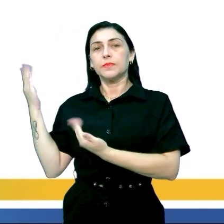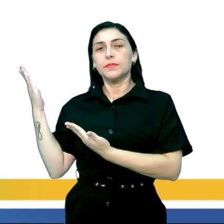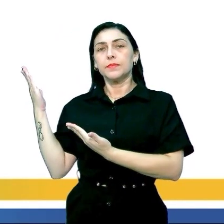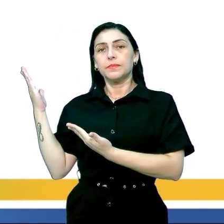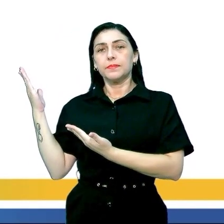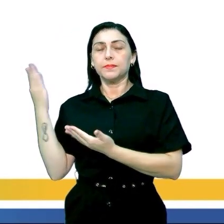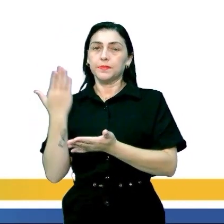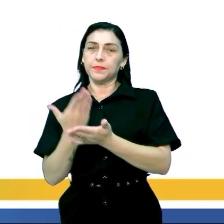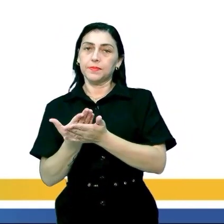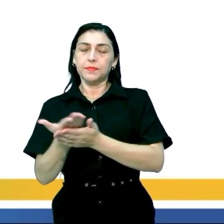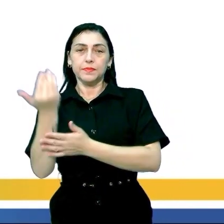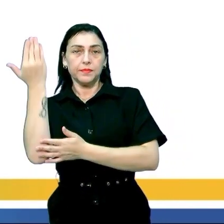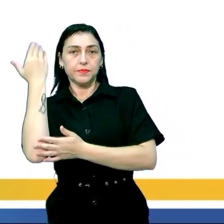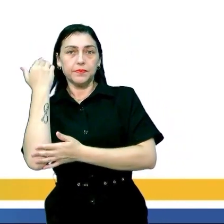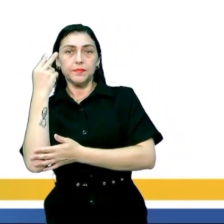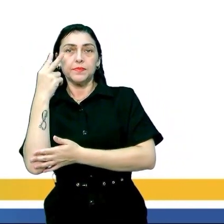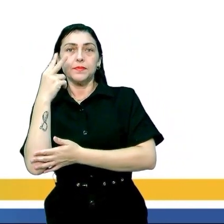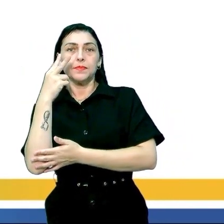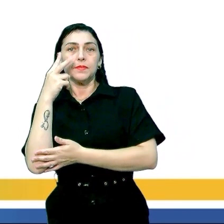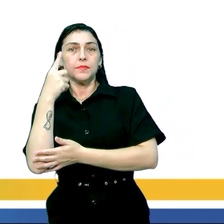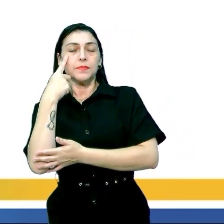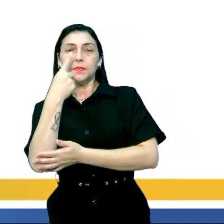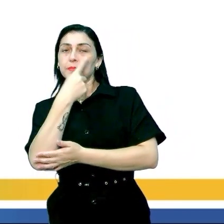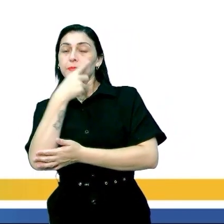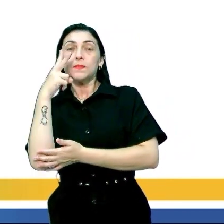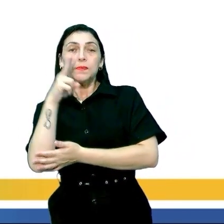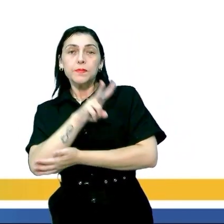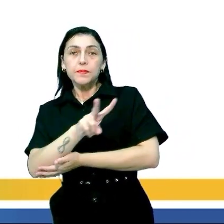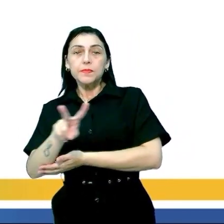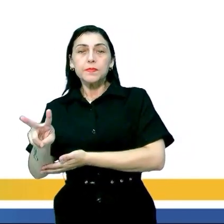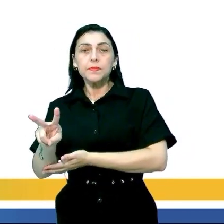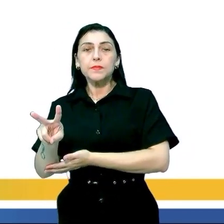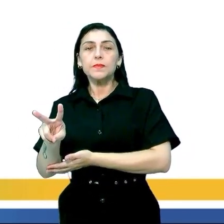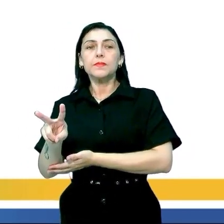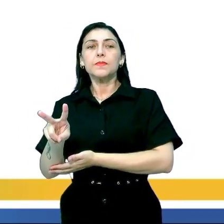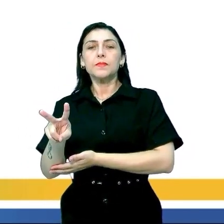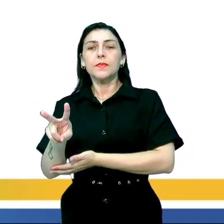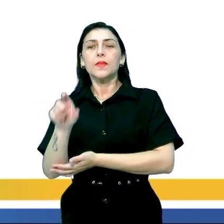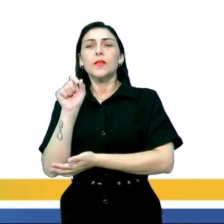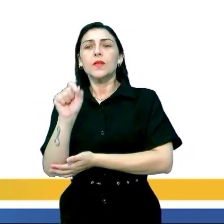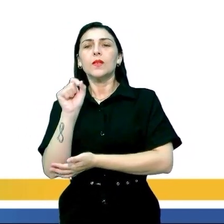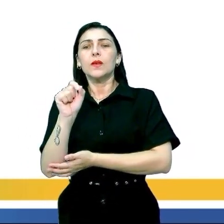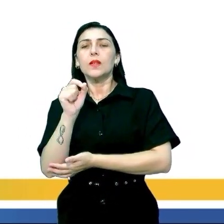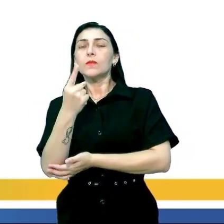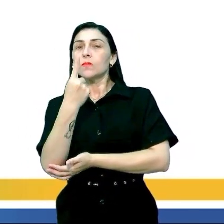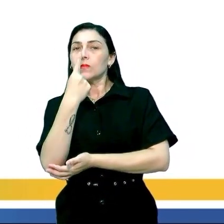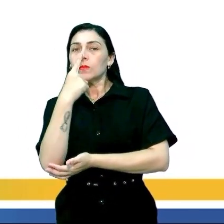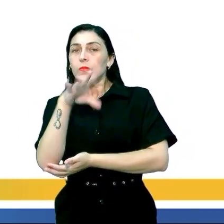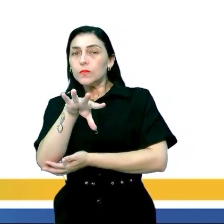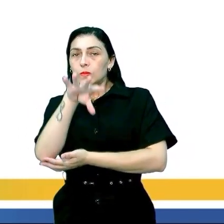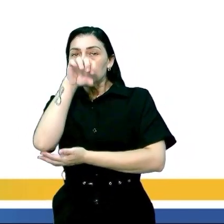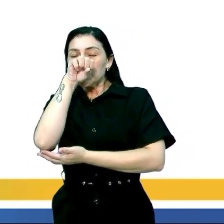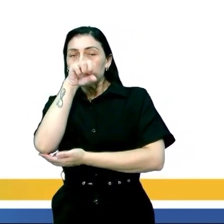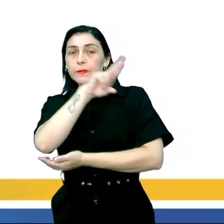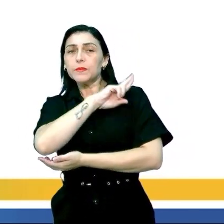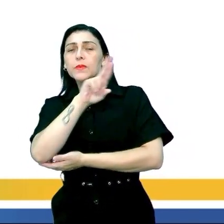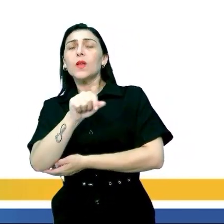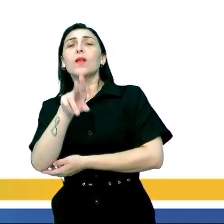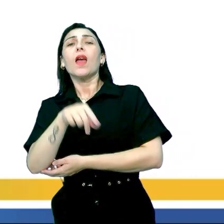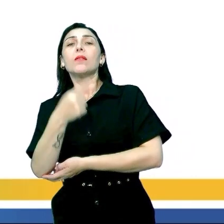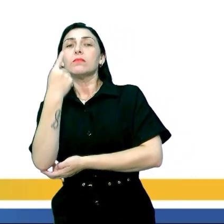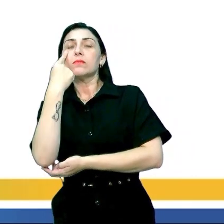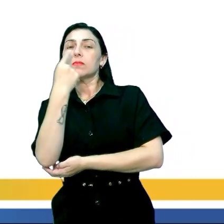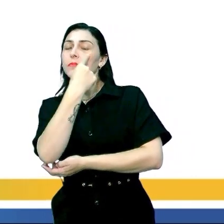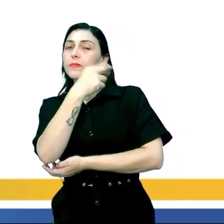aula passada, sobre a visão e o olfato, certo? Vimos que a visão, quem são responsáveis pela visão? São